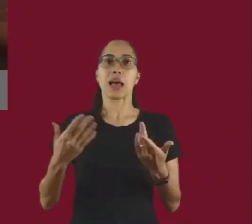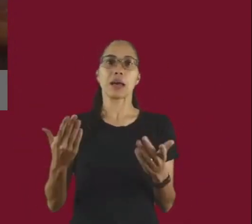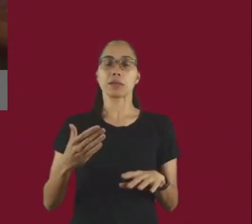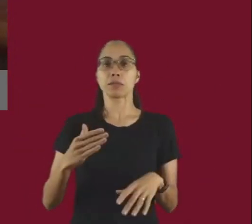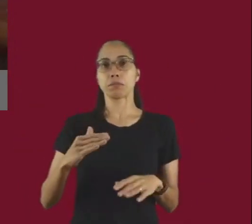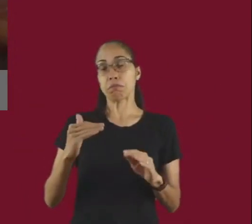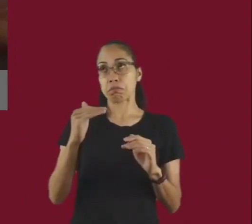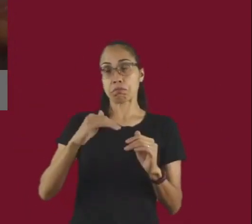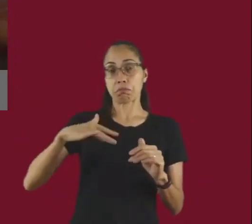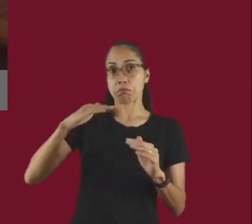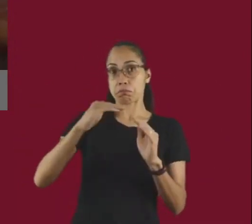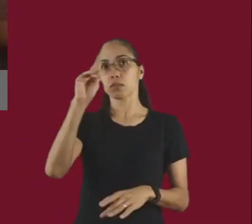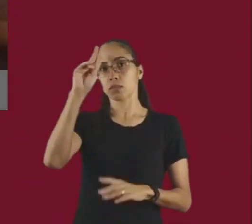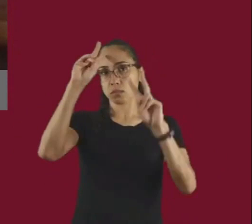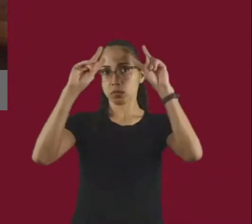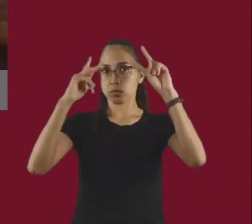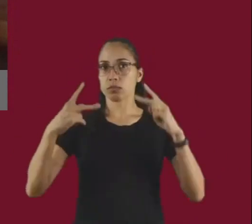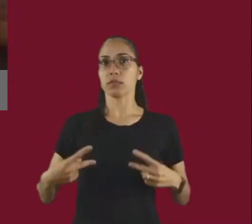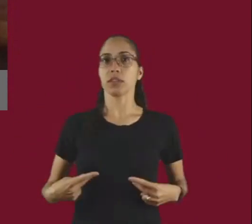especial que era